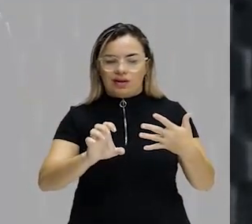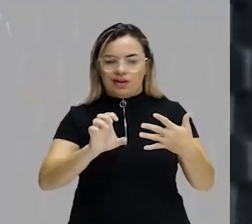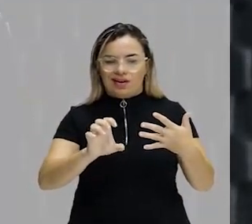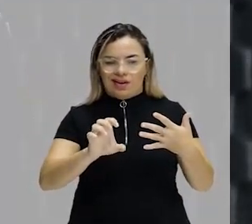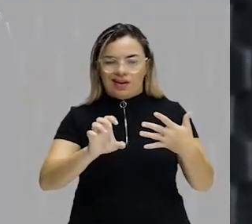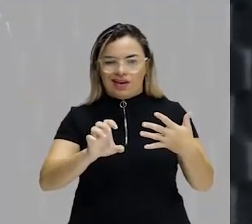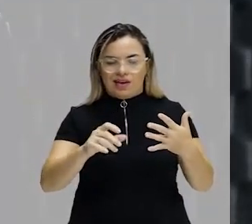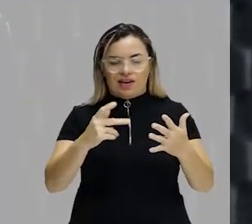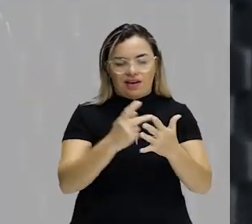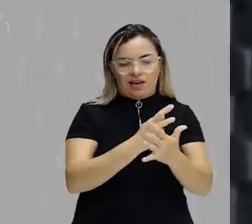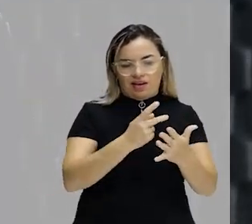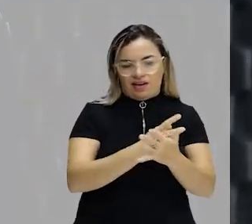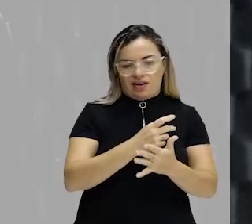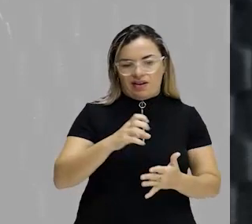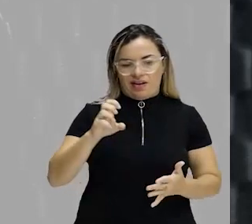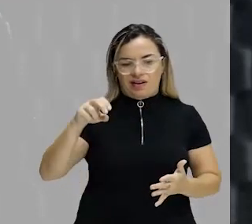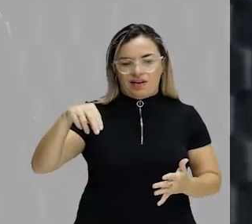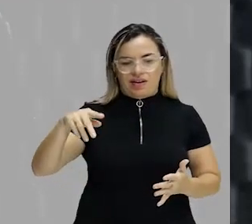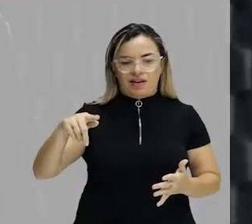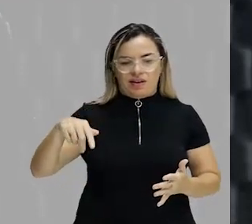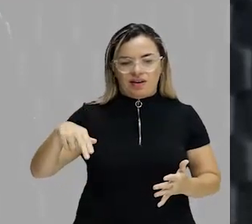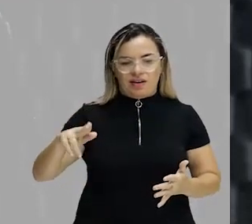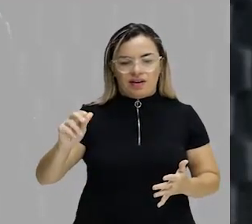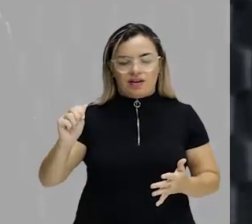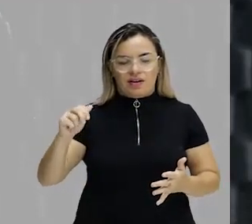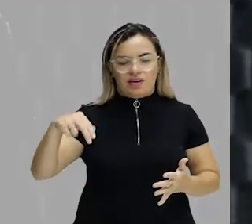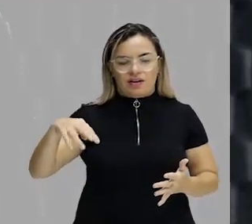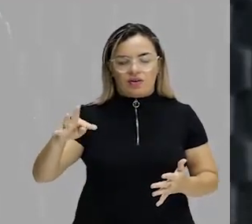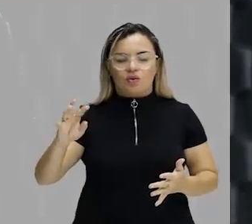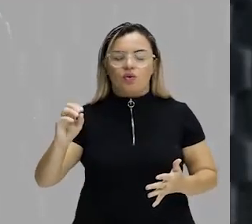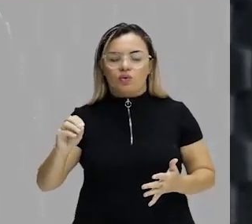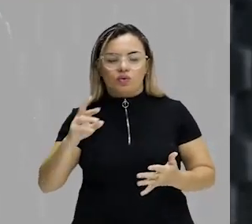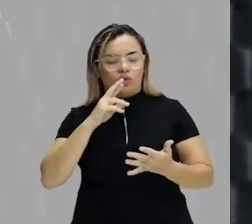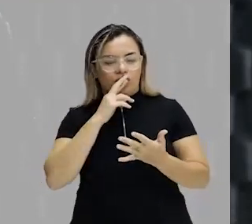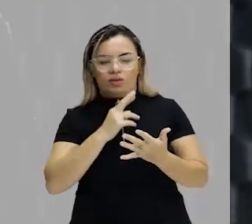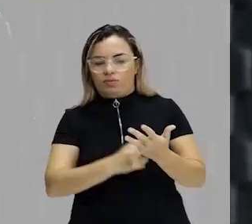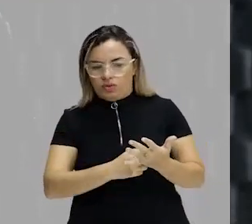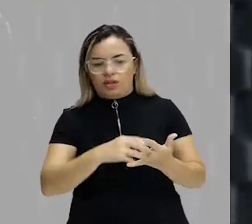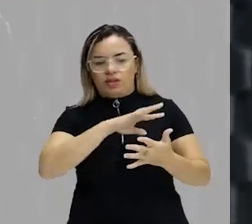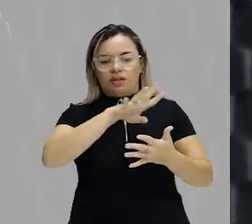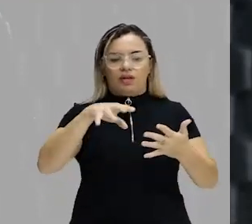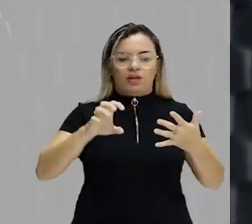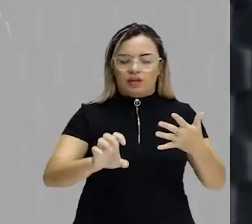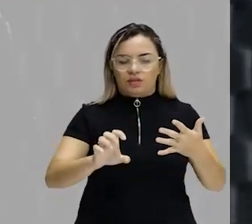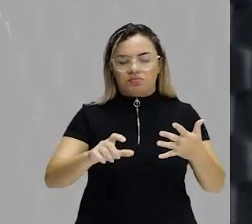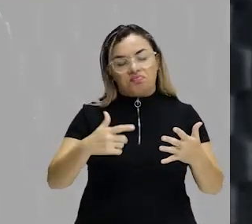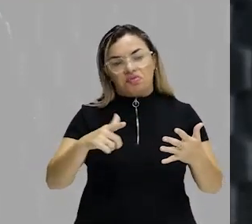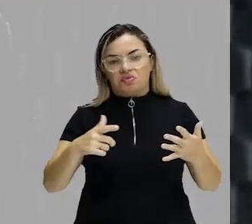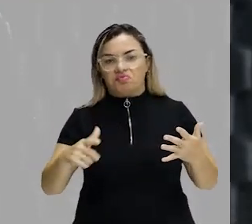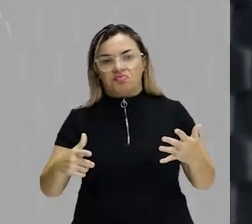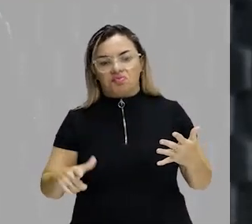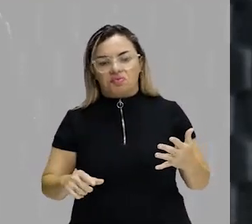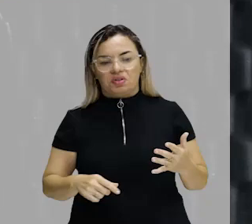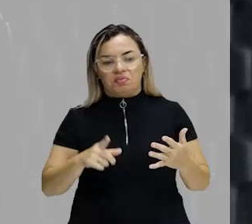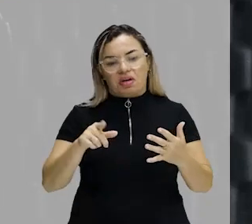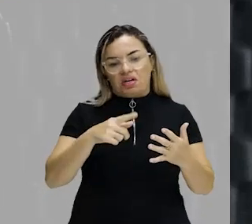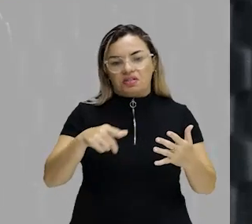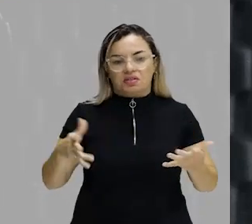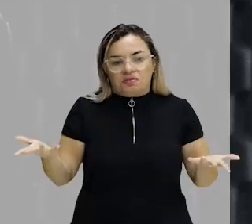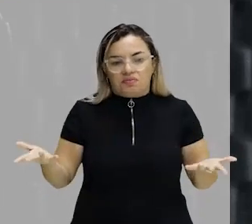Errada, letra E, tá certo? Não tem gabarito, estou dando a resposta para vocês. Próxima questão? Todo mundo entendeu, né?